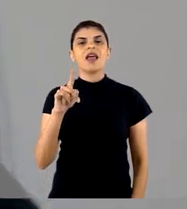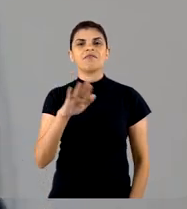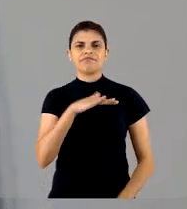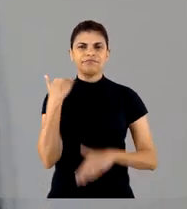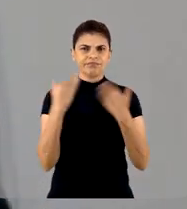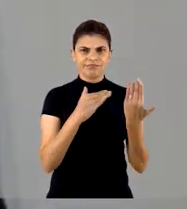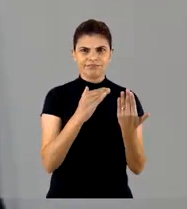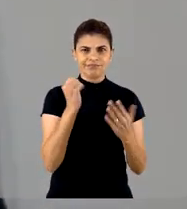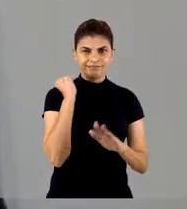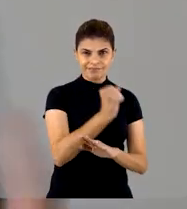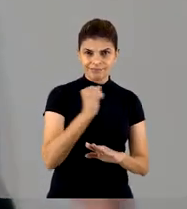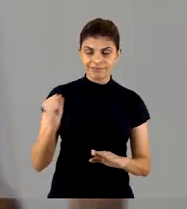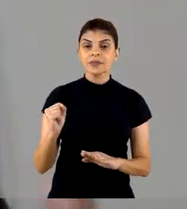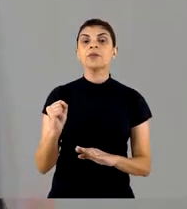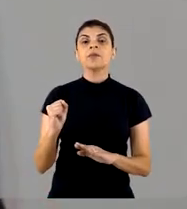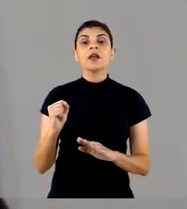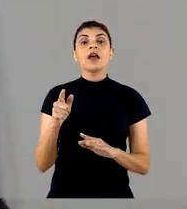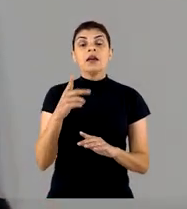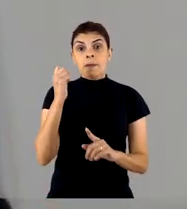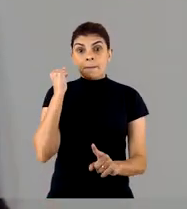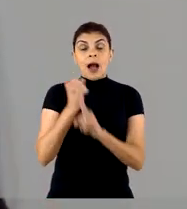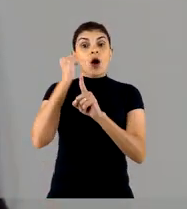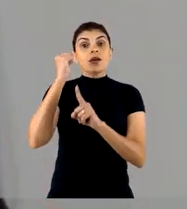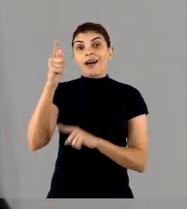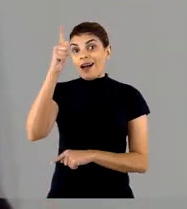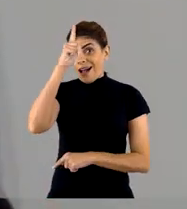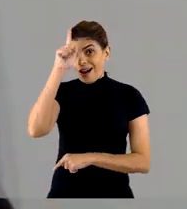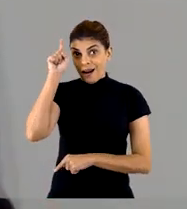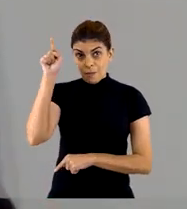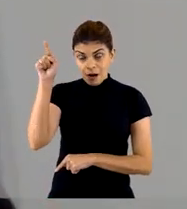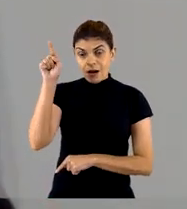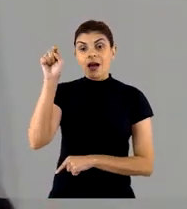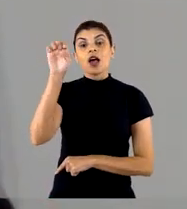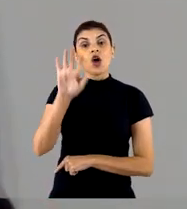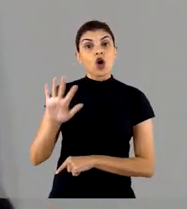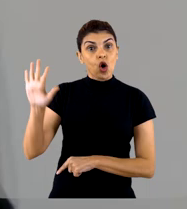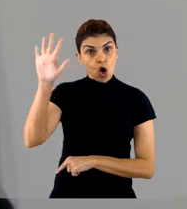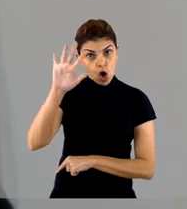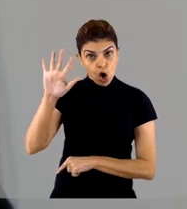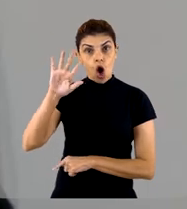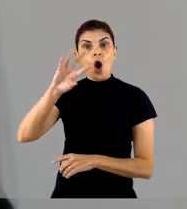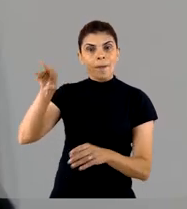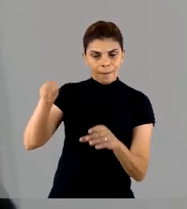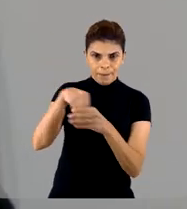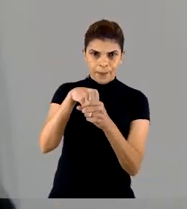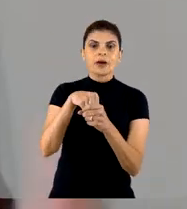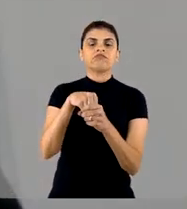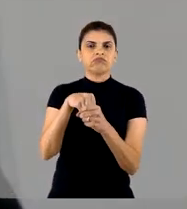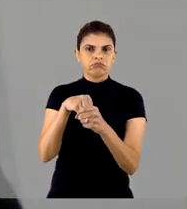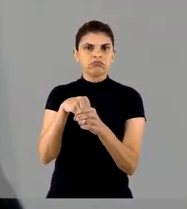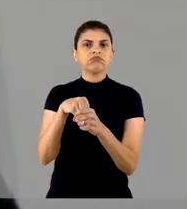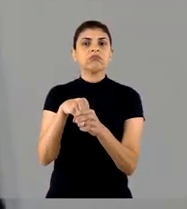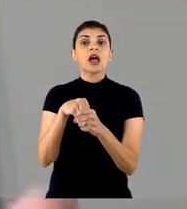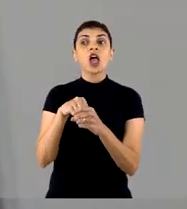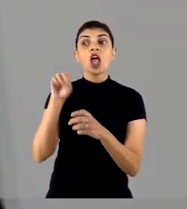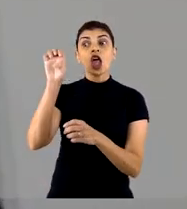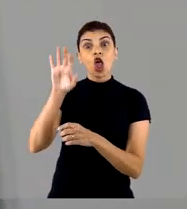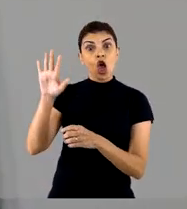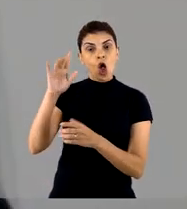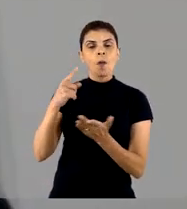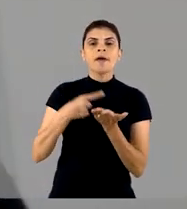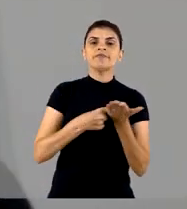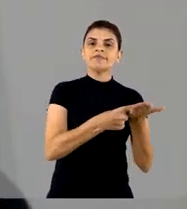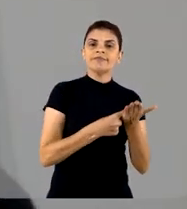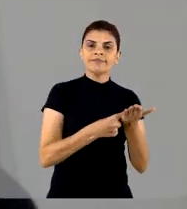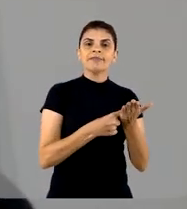Coloniais, mostrando que uma das coisas que mais impactou é que a Alemanha ela fez com a Europa o que a Europa